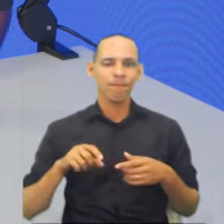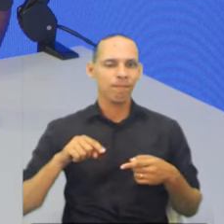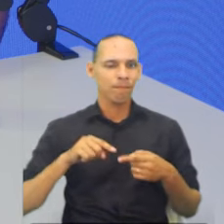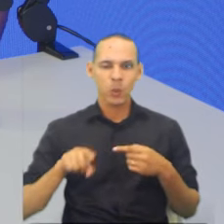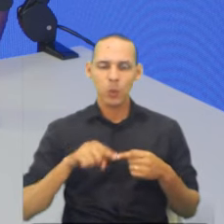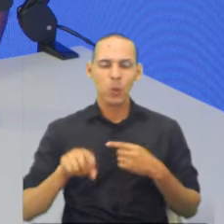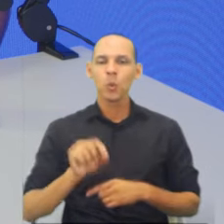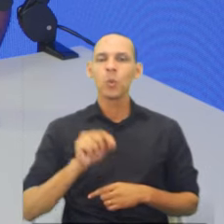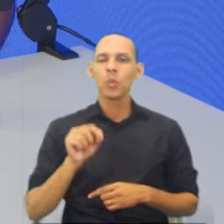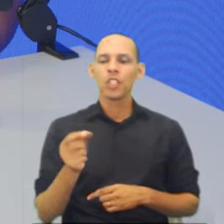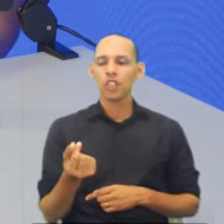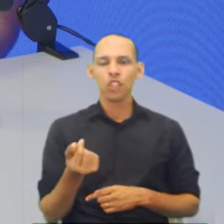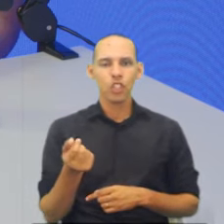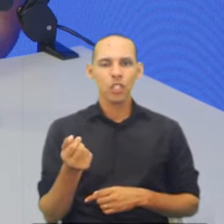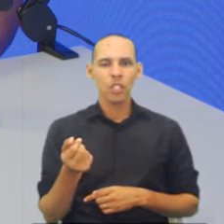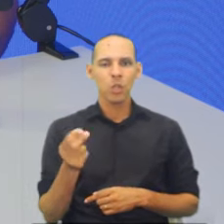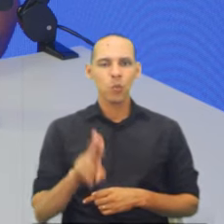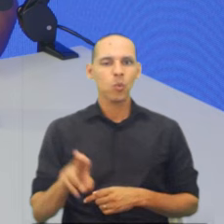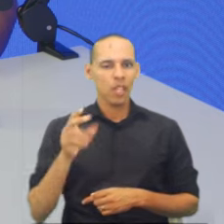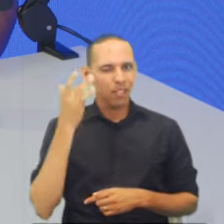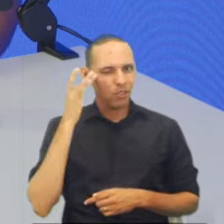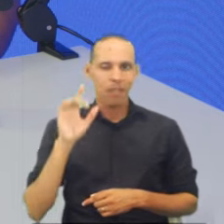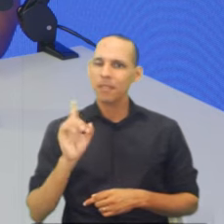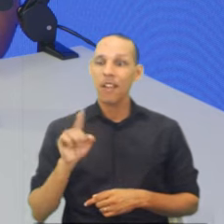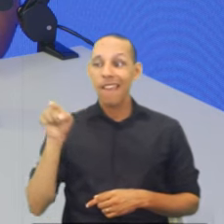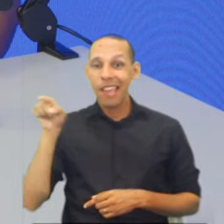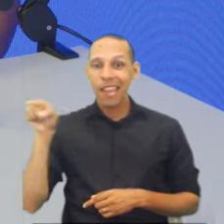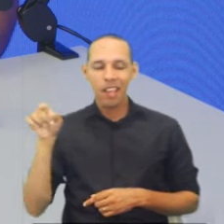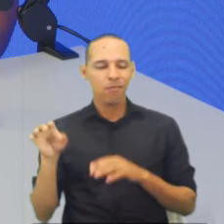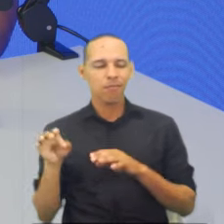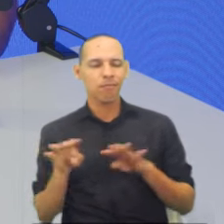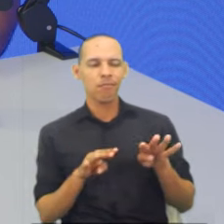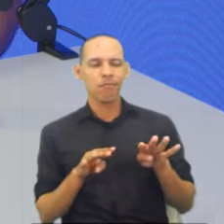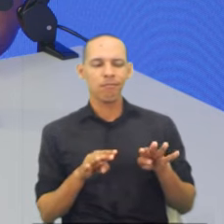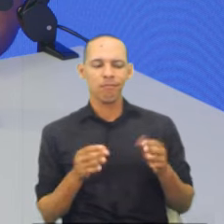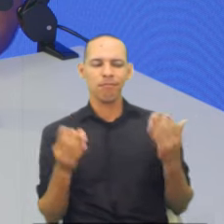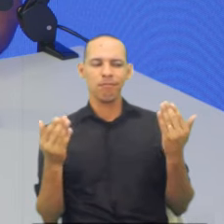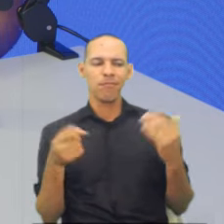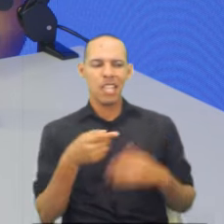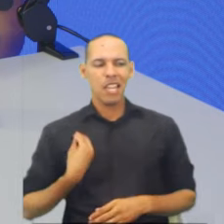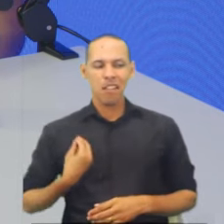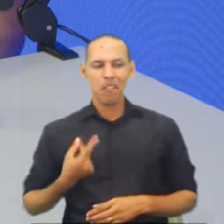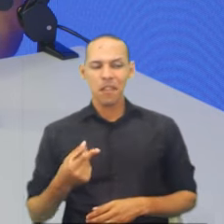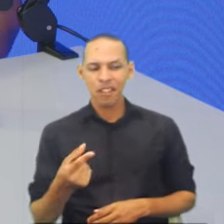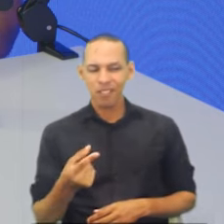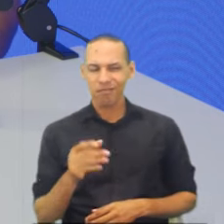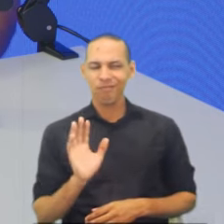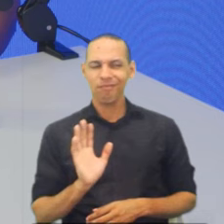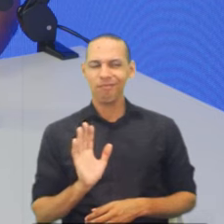tem a ver com com não saber usar o seu dinheiro tem a ver com duvidarem da da da quantidade de anos que ela ainda vai